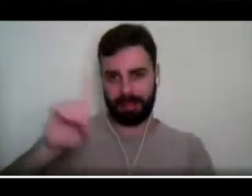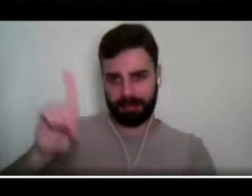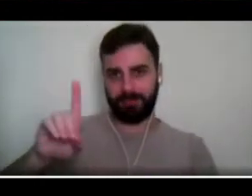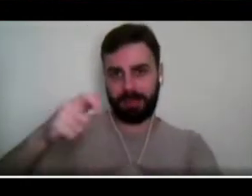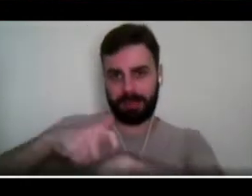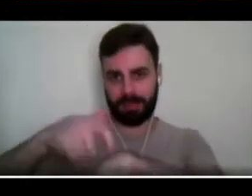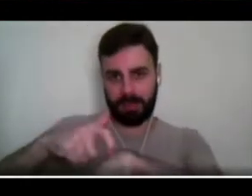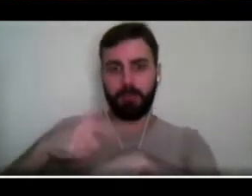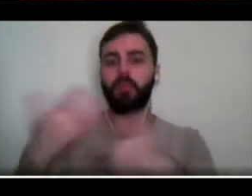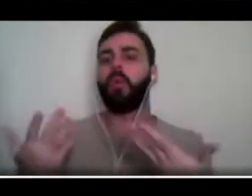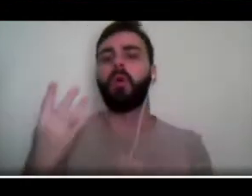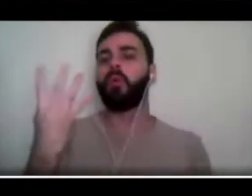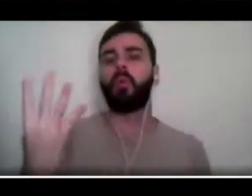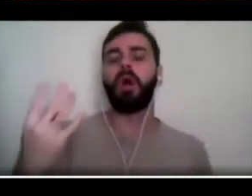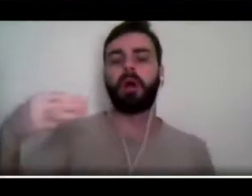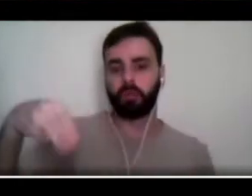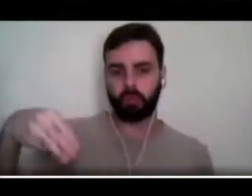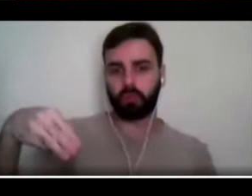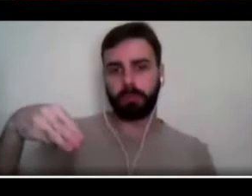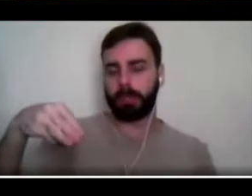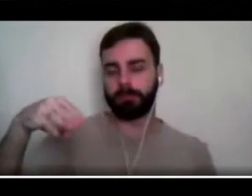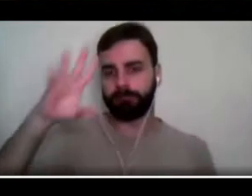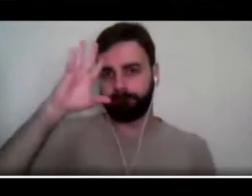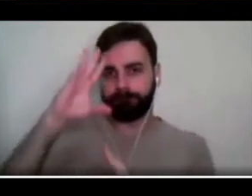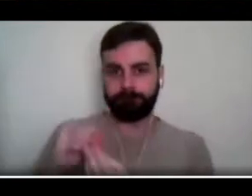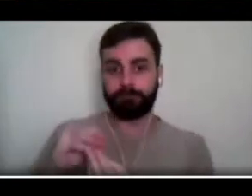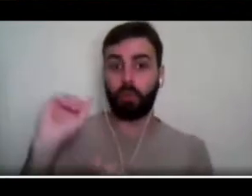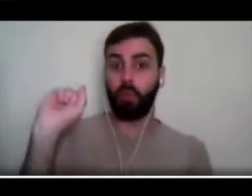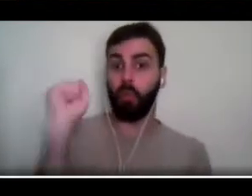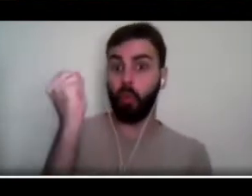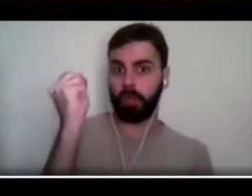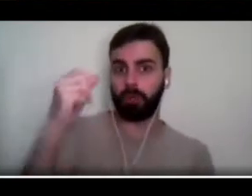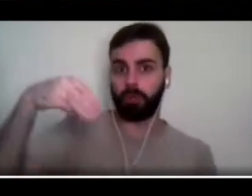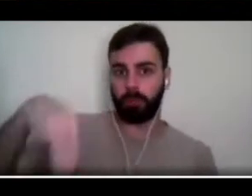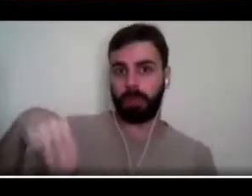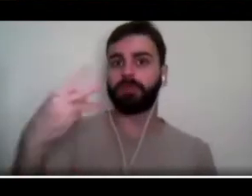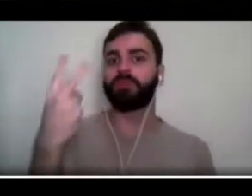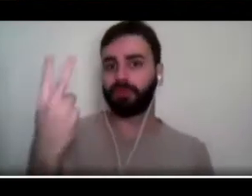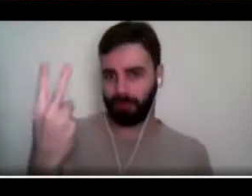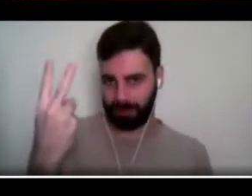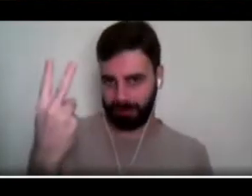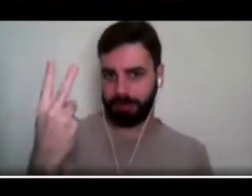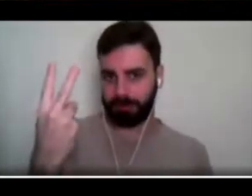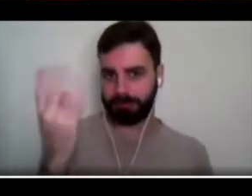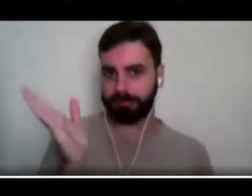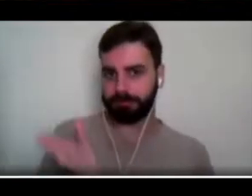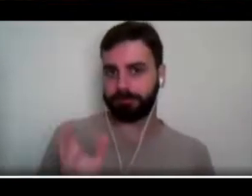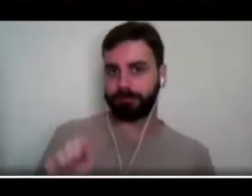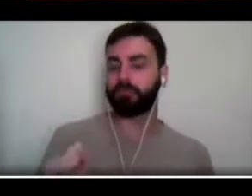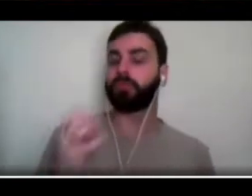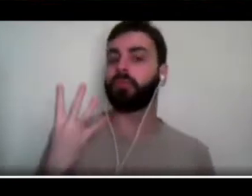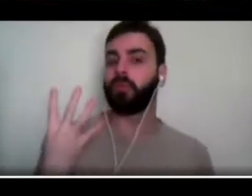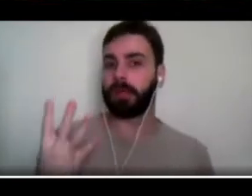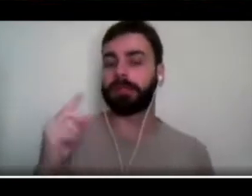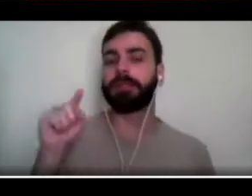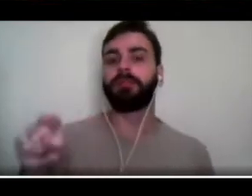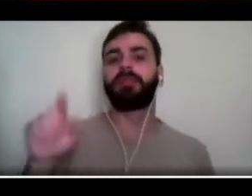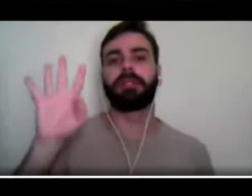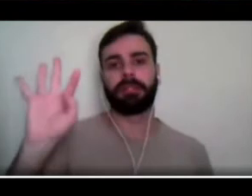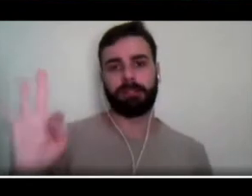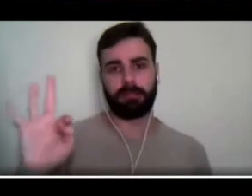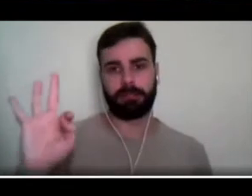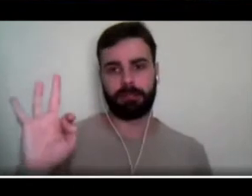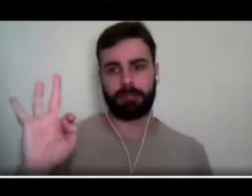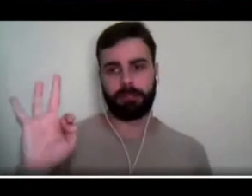8, né? 8 metros ao quadrado por segundo à quarta, vezes t. Né? Então, se você ajeitar para